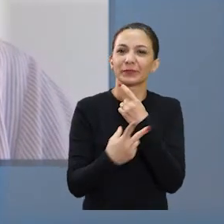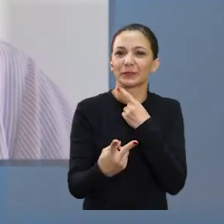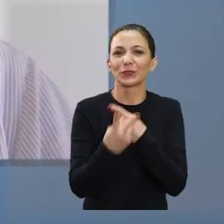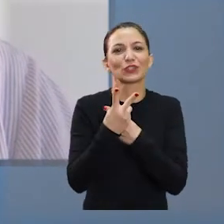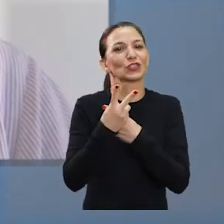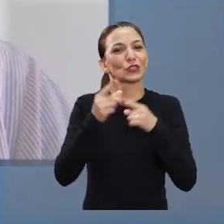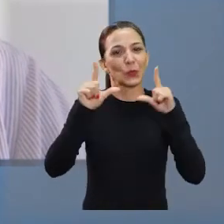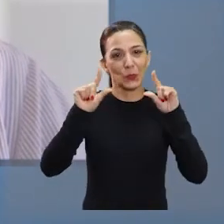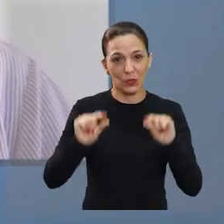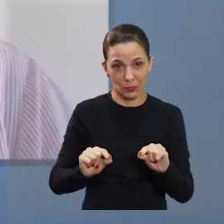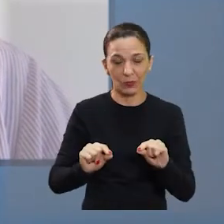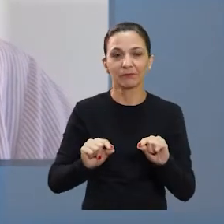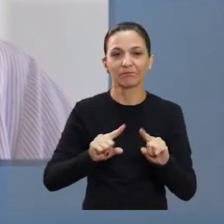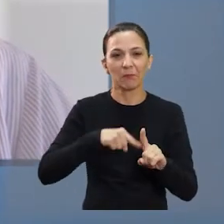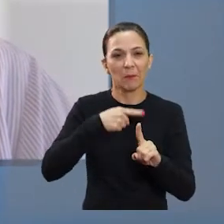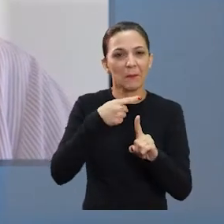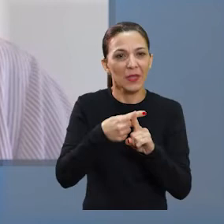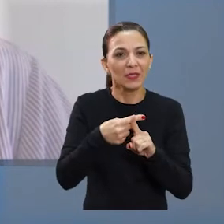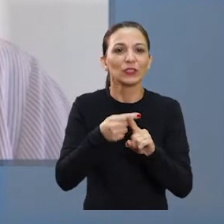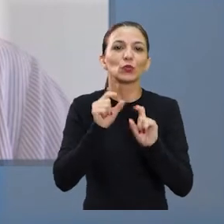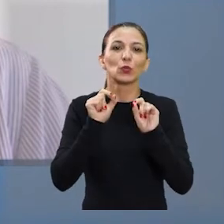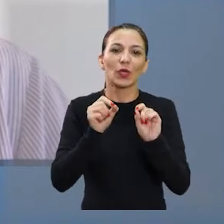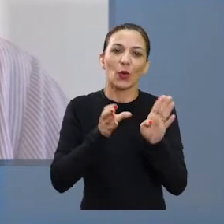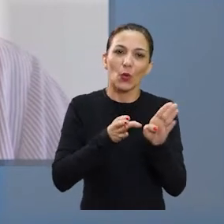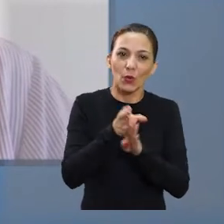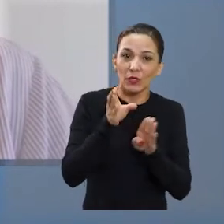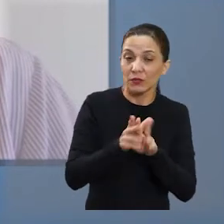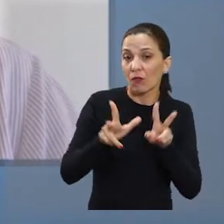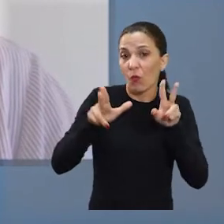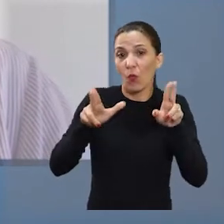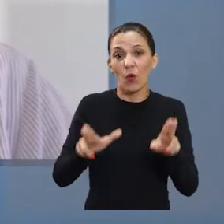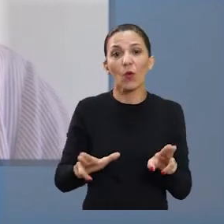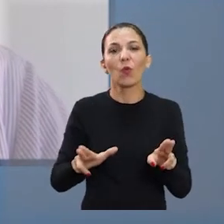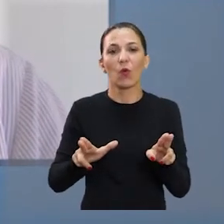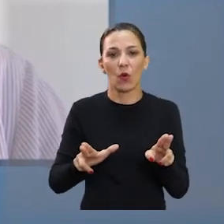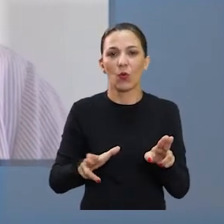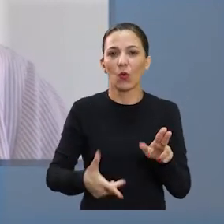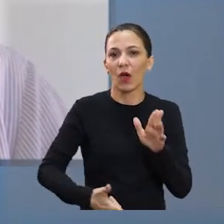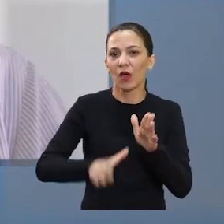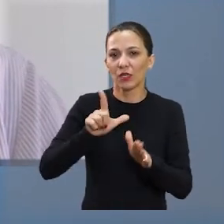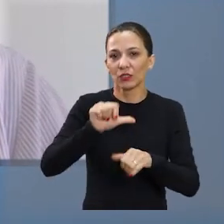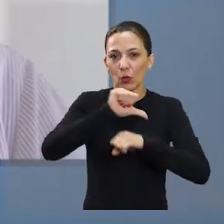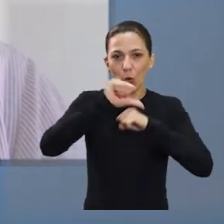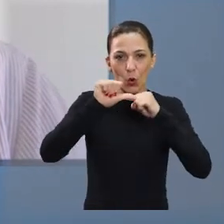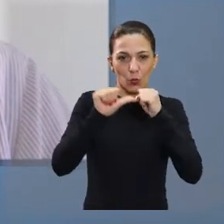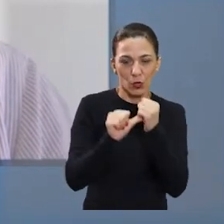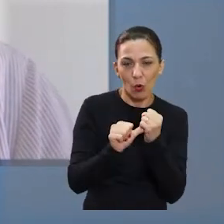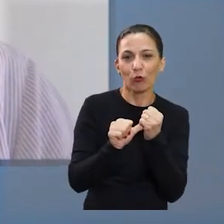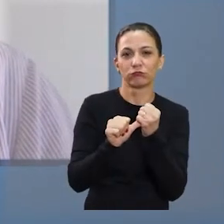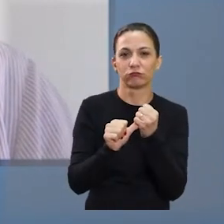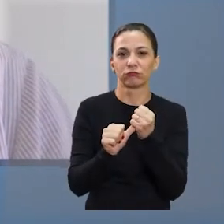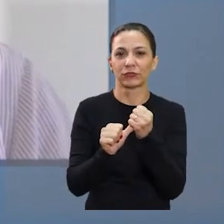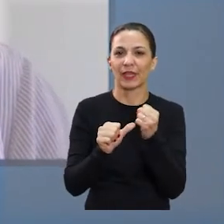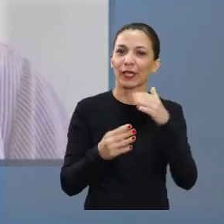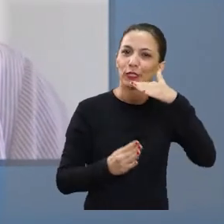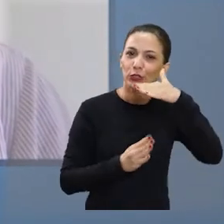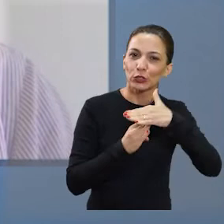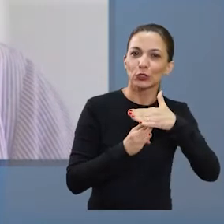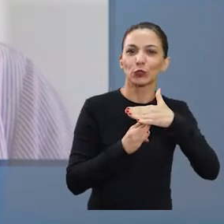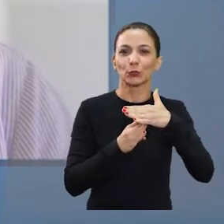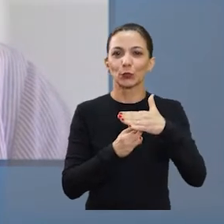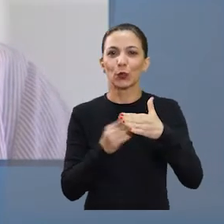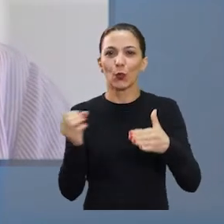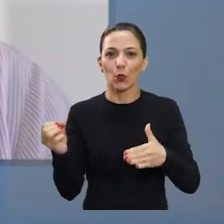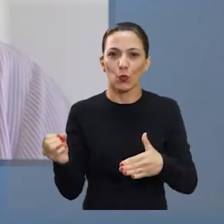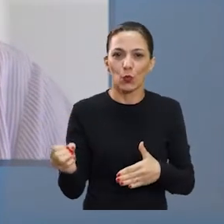E até contra a subvariante. Então, as orientações continuarão a mesma para proteger,